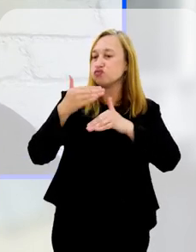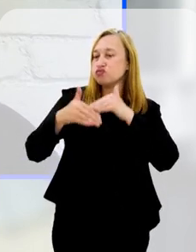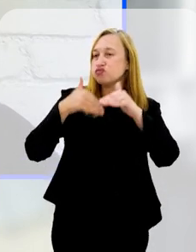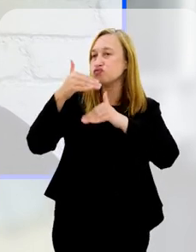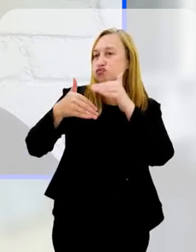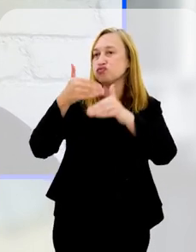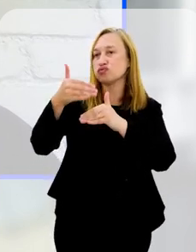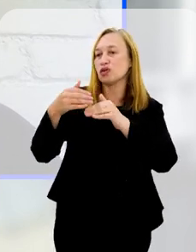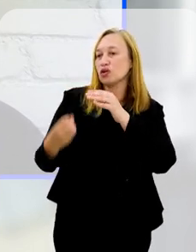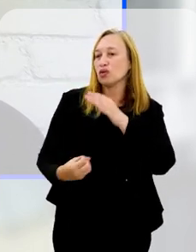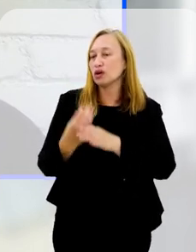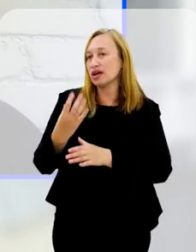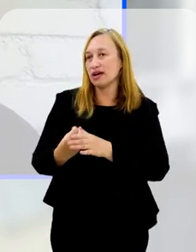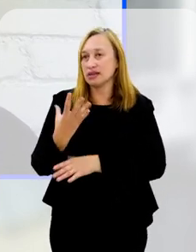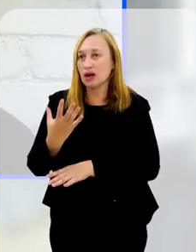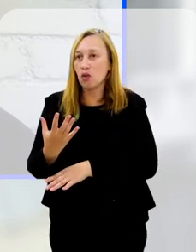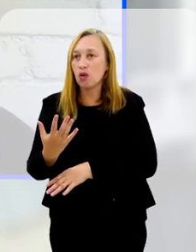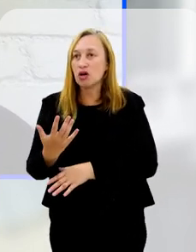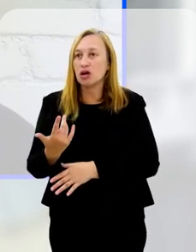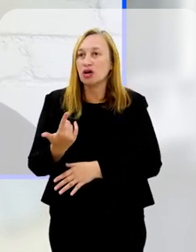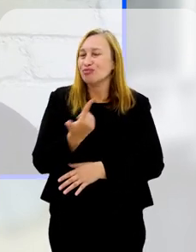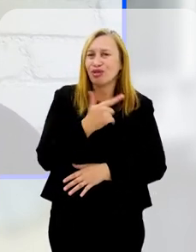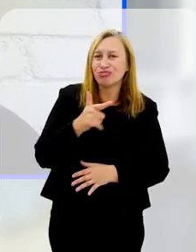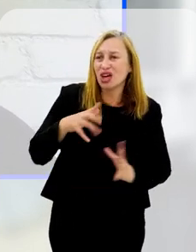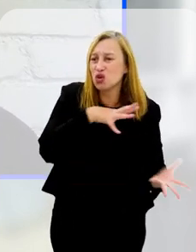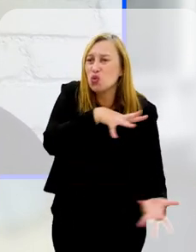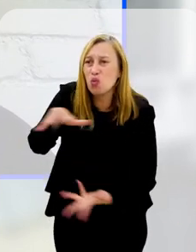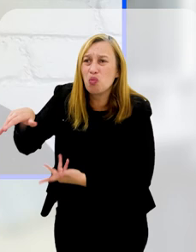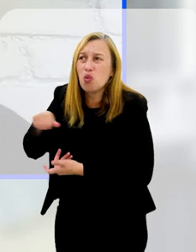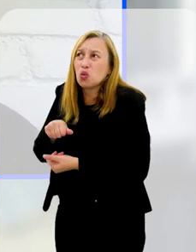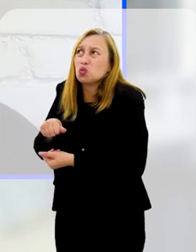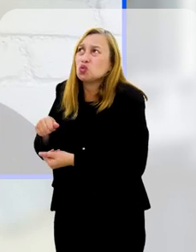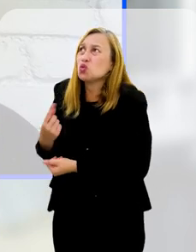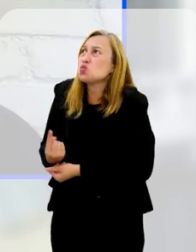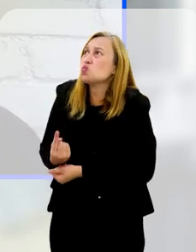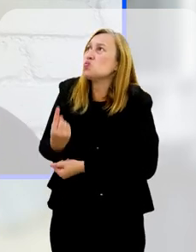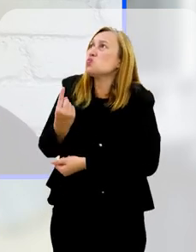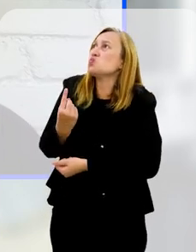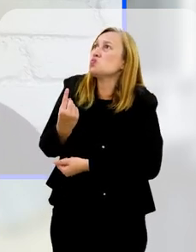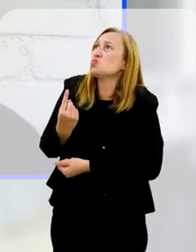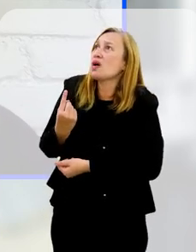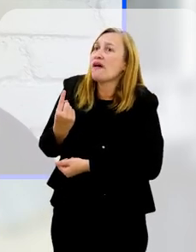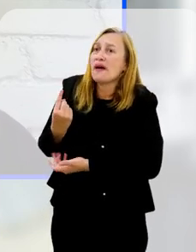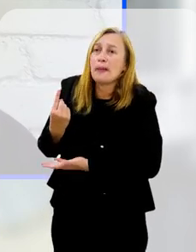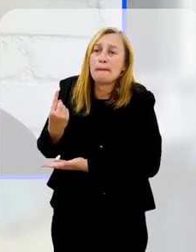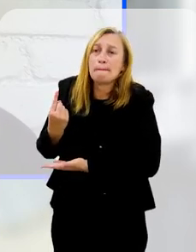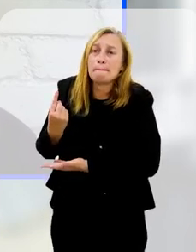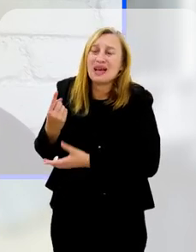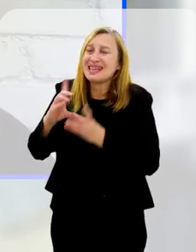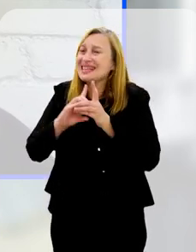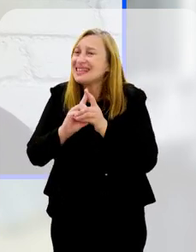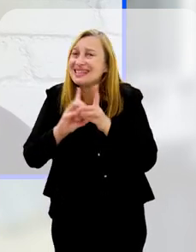processo em construção. Quer dizer, não existe nenhum lugar do mundo, e eu acho que nunca vai existir,